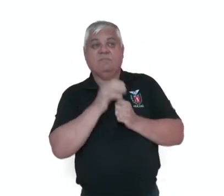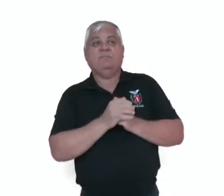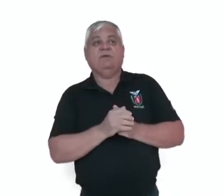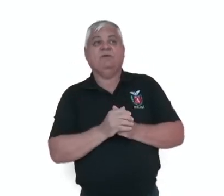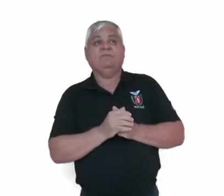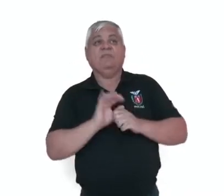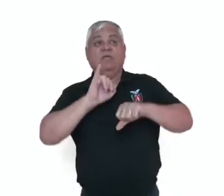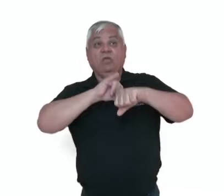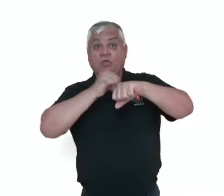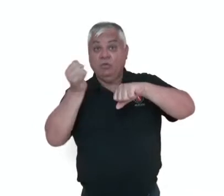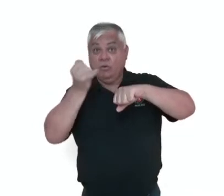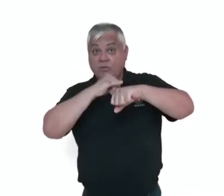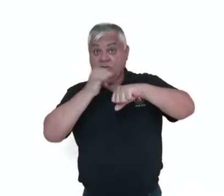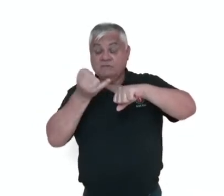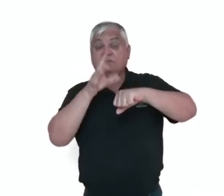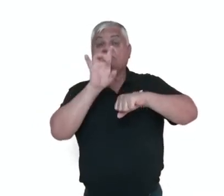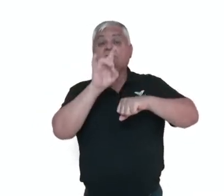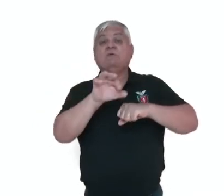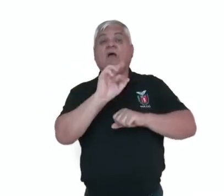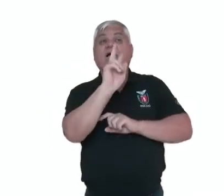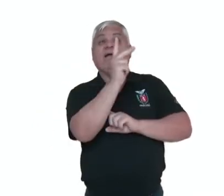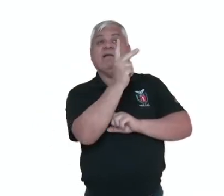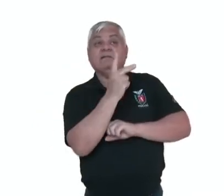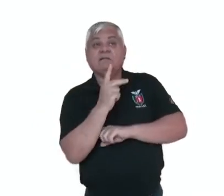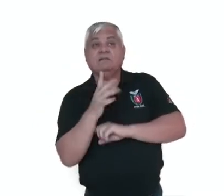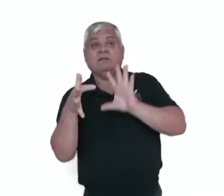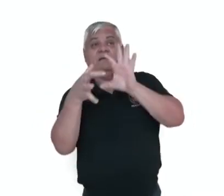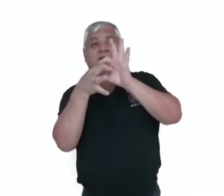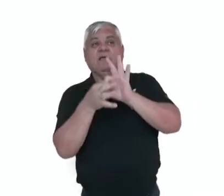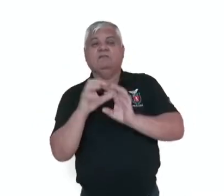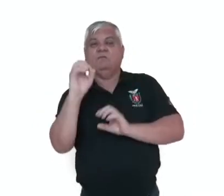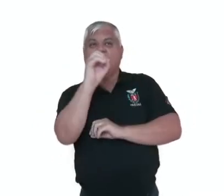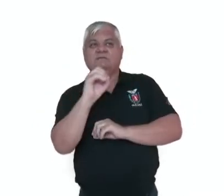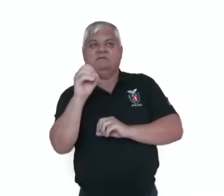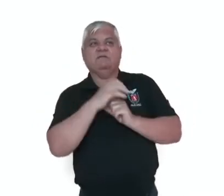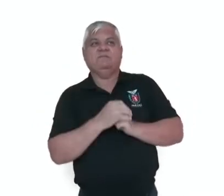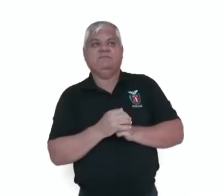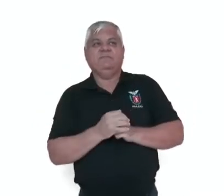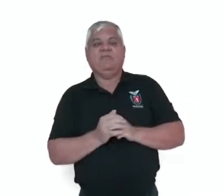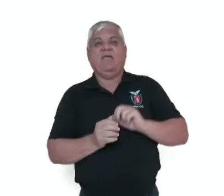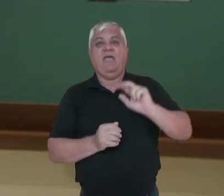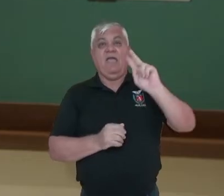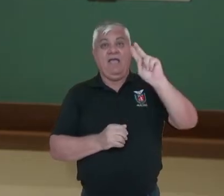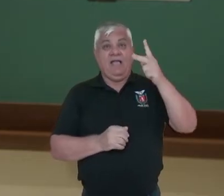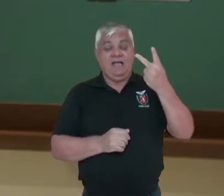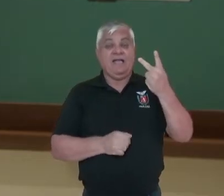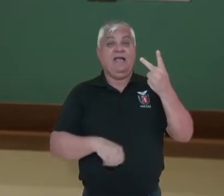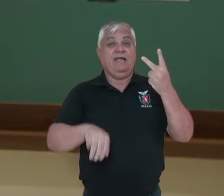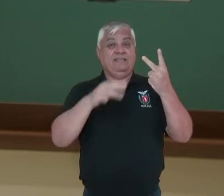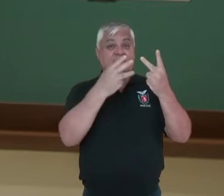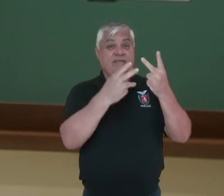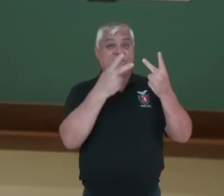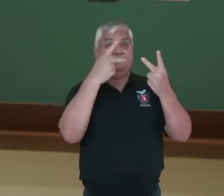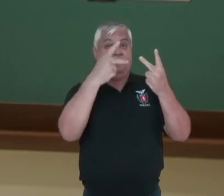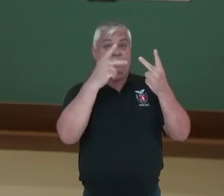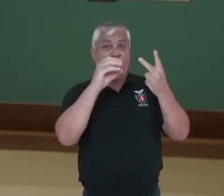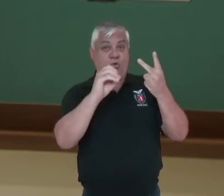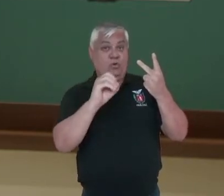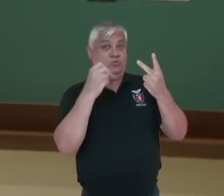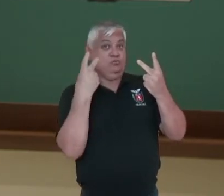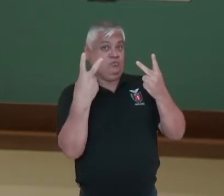os hidrogênios ligados ao átomo de oxigênio. Com exceção, a gente tem, né, o H3PO2, que ele vai ser um